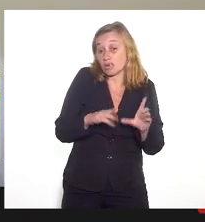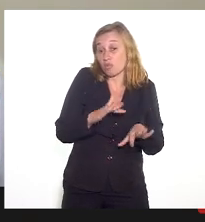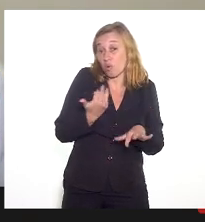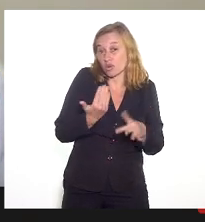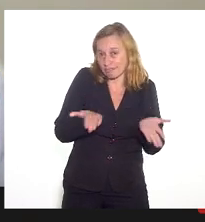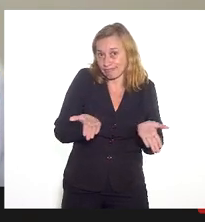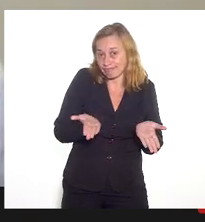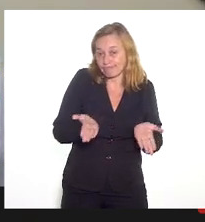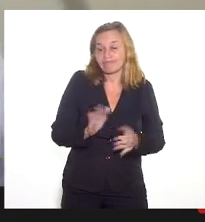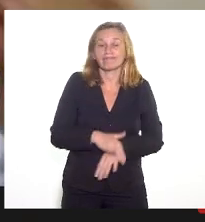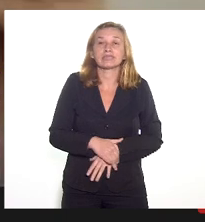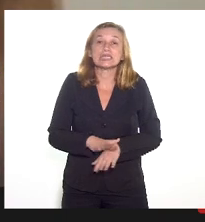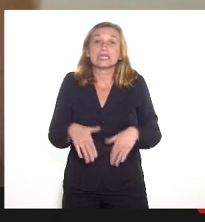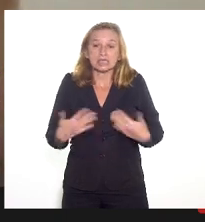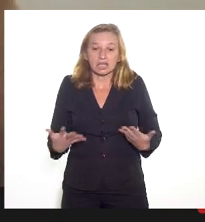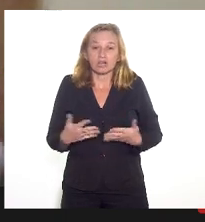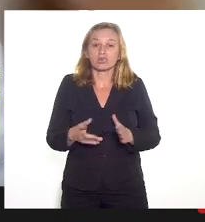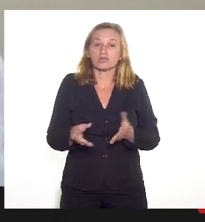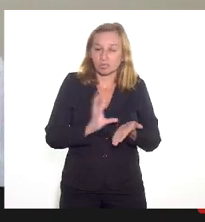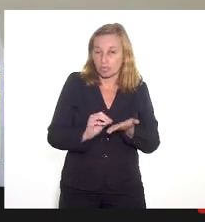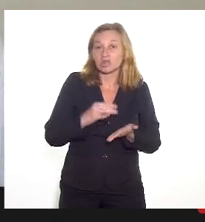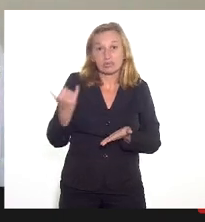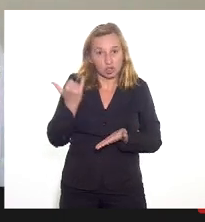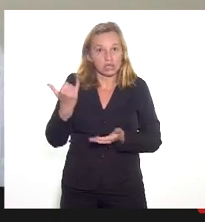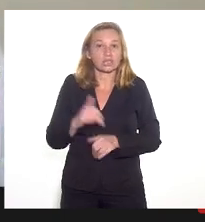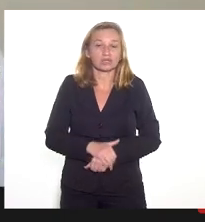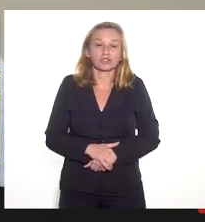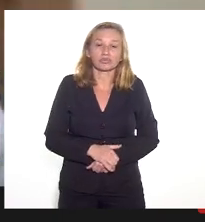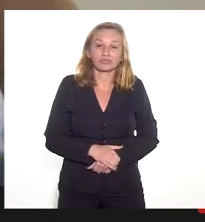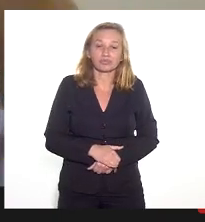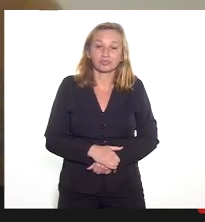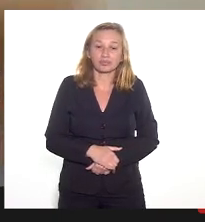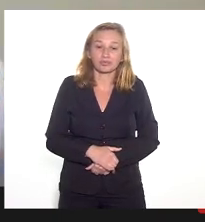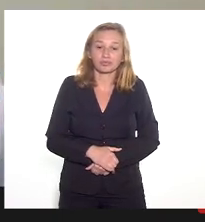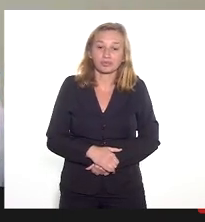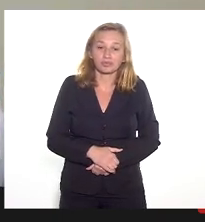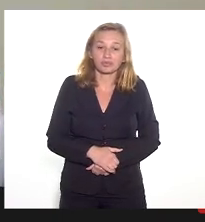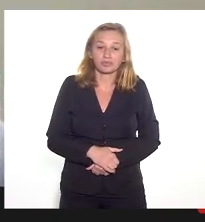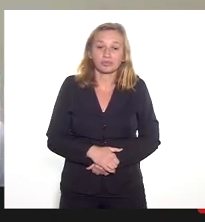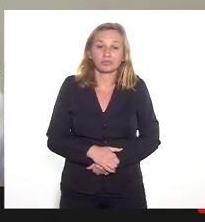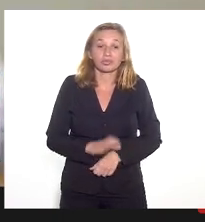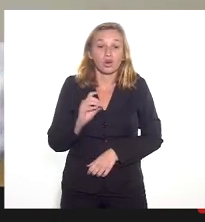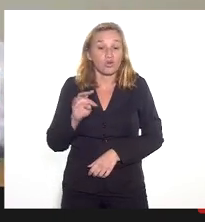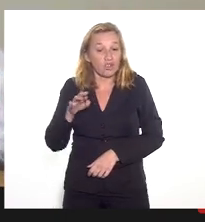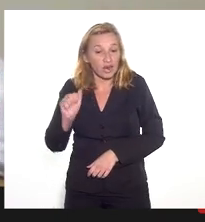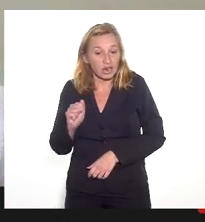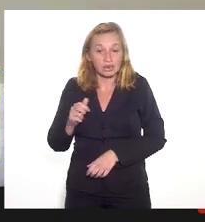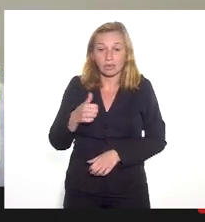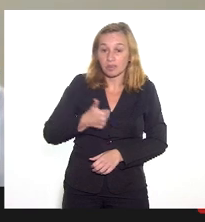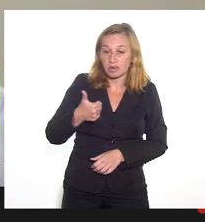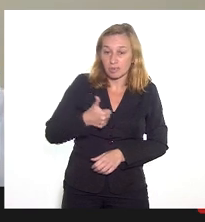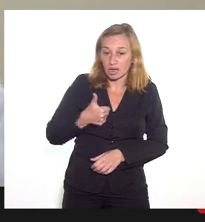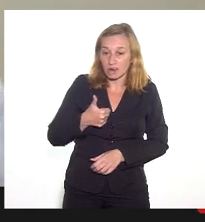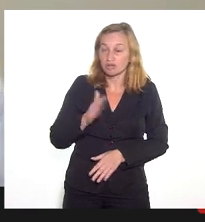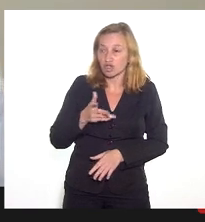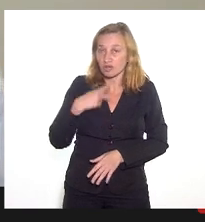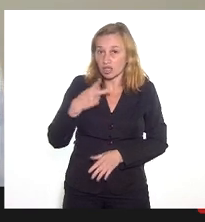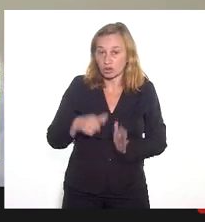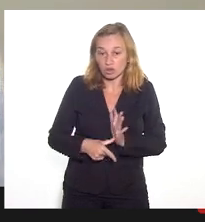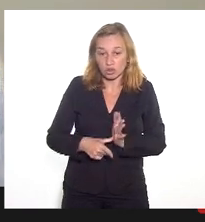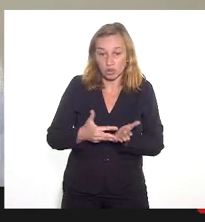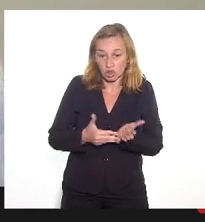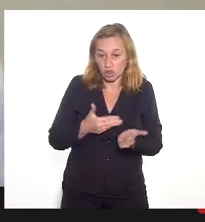do Estado do Rio de Janeiro. Então, isso parece uma pauta também muito importante. Sobre as conferências, primeiro, o papel da frente, como eu disse no início,